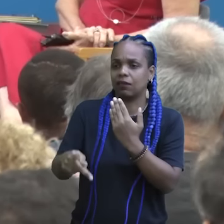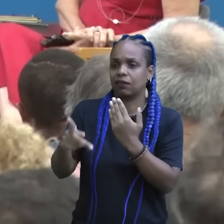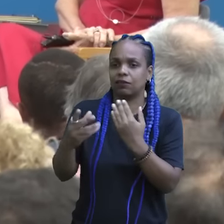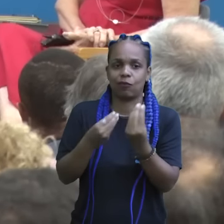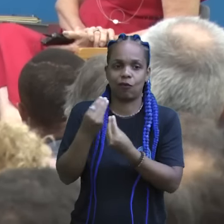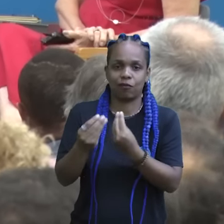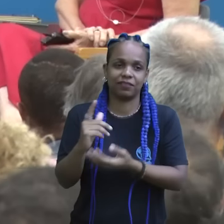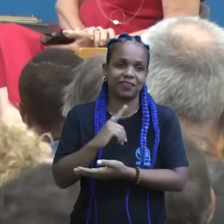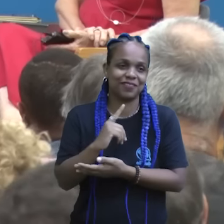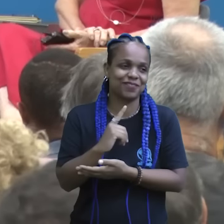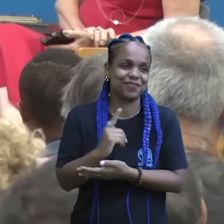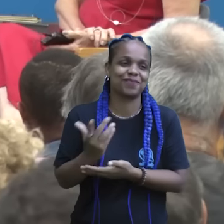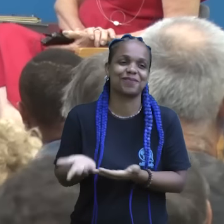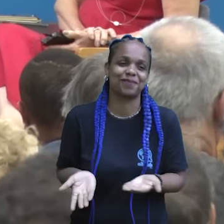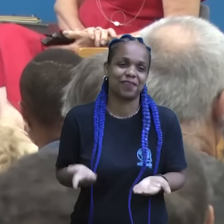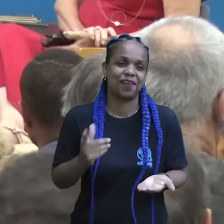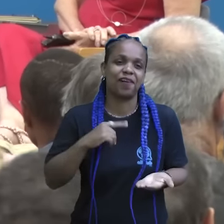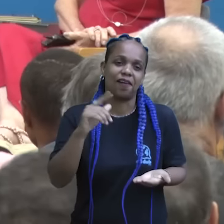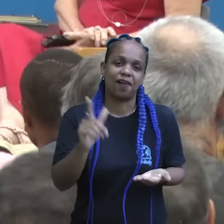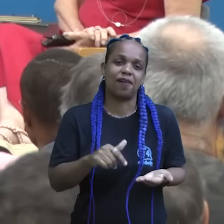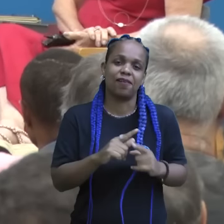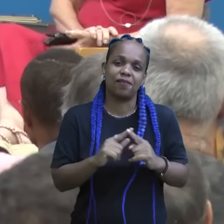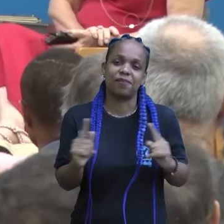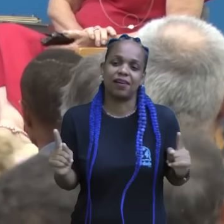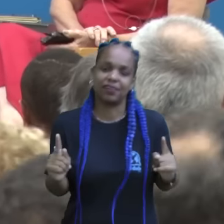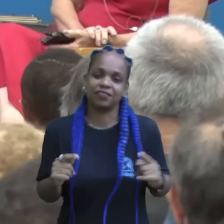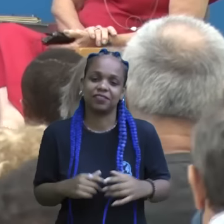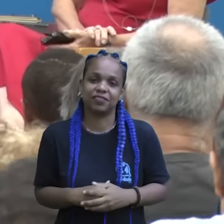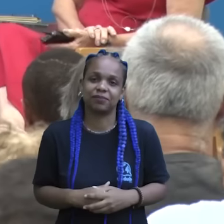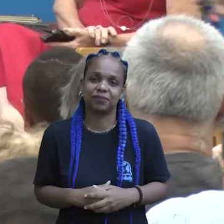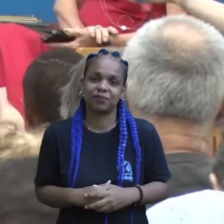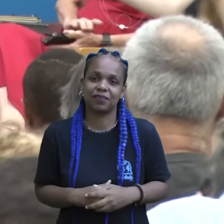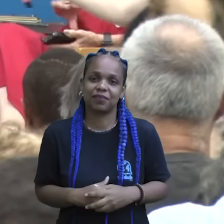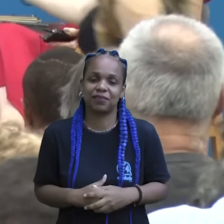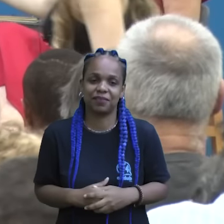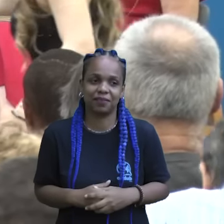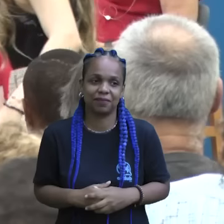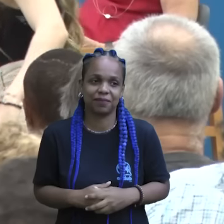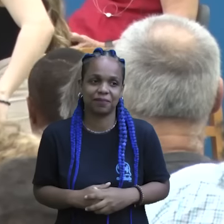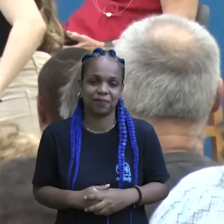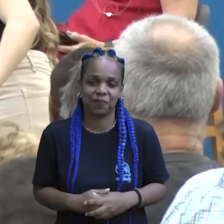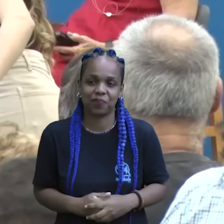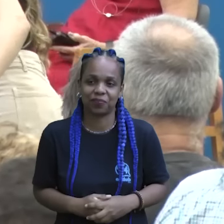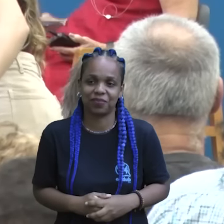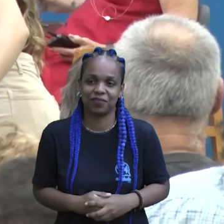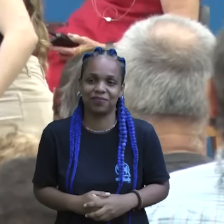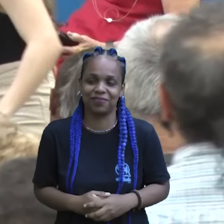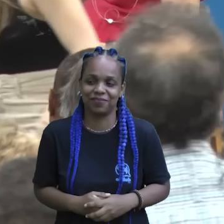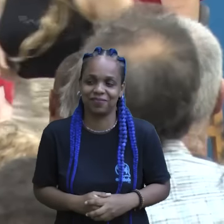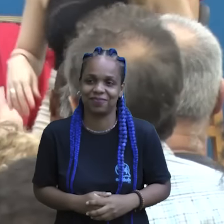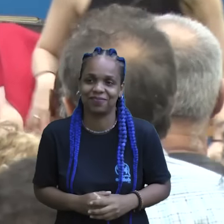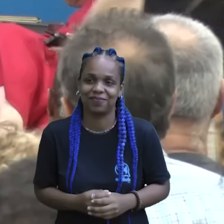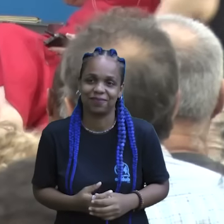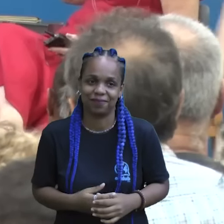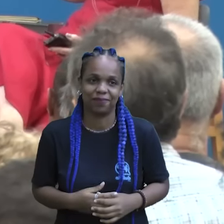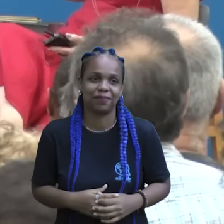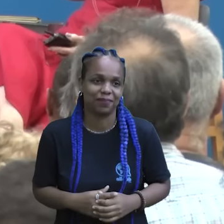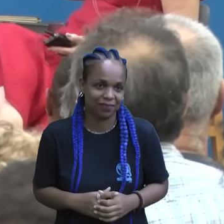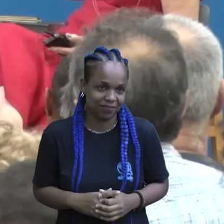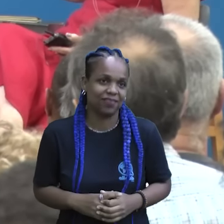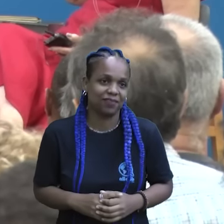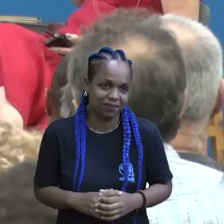bem alto, porque eu estou sem microfone. Vou usar isso. Mas eu acho que a comparação com Dostoiévski foi feita pelo